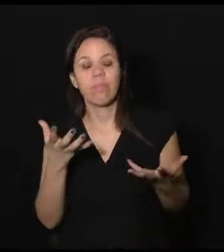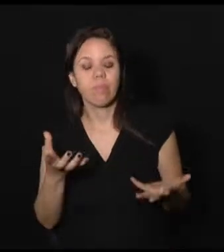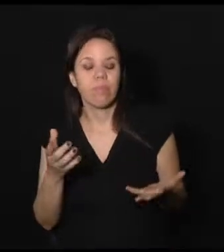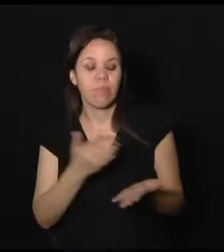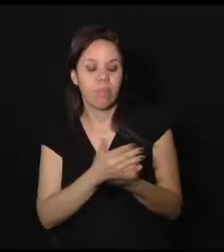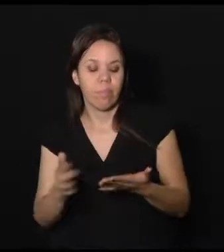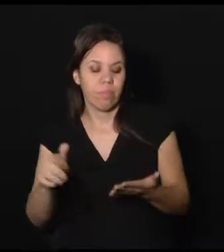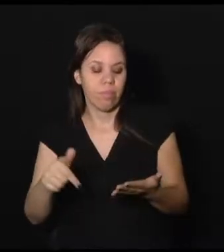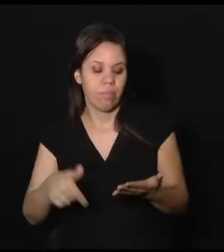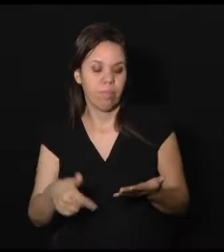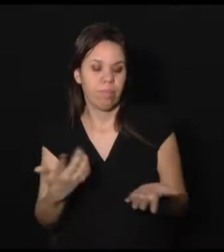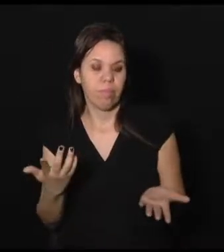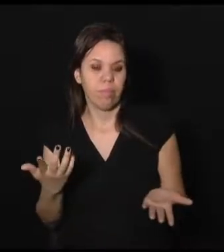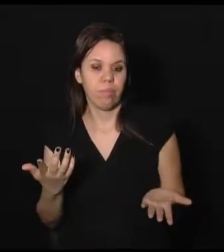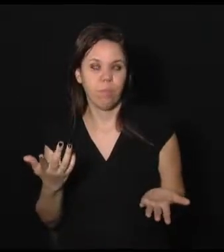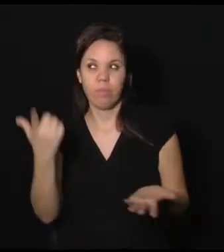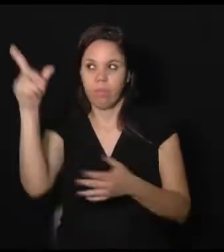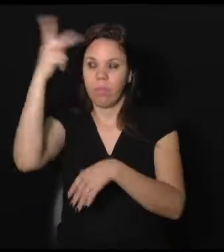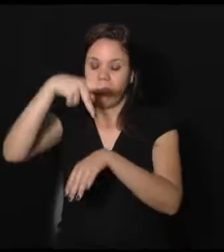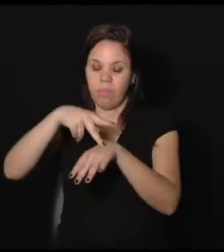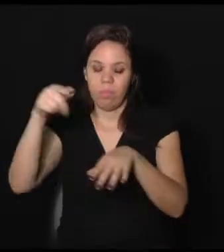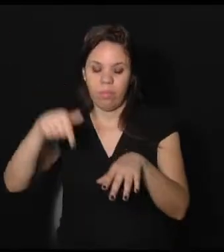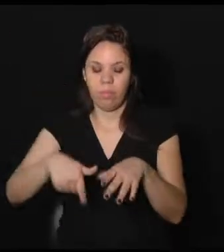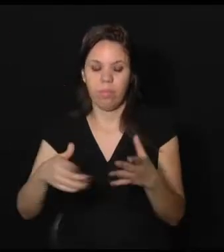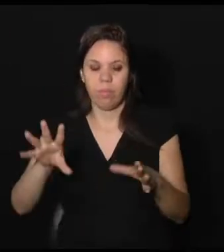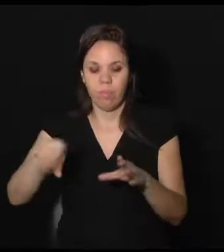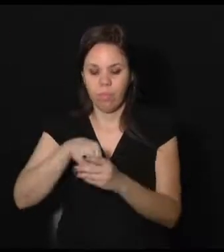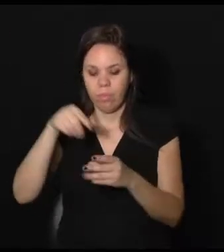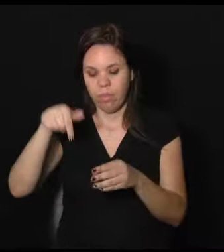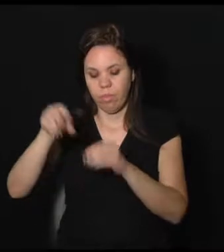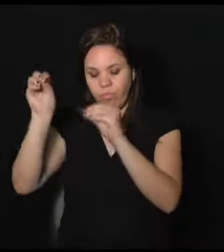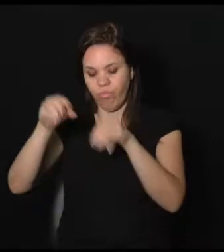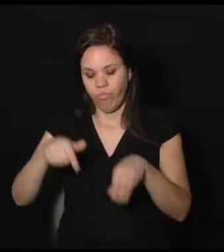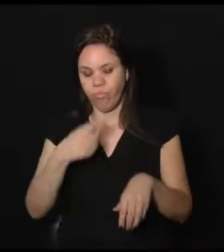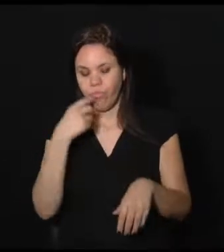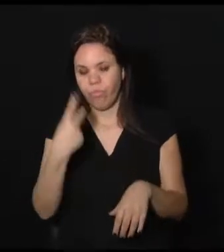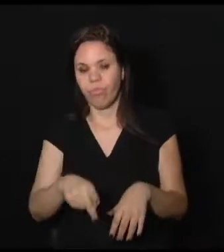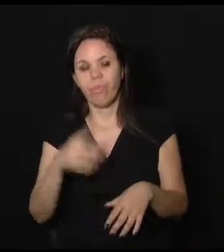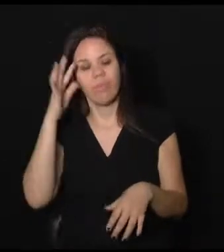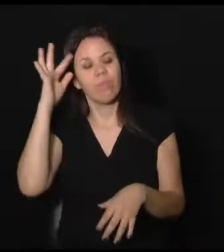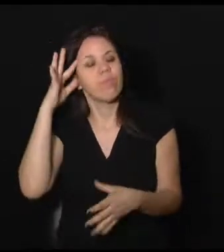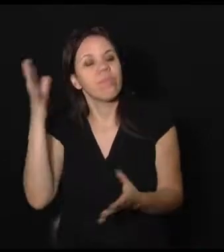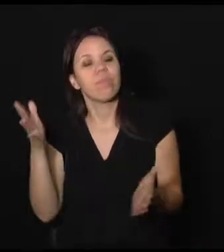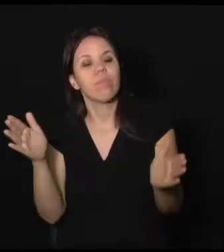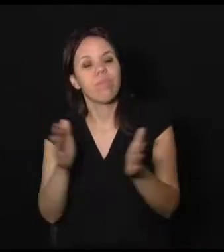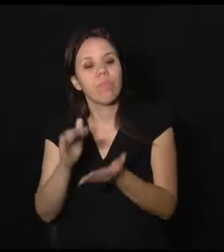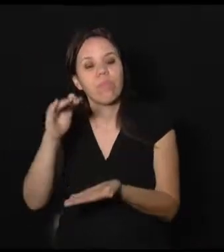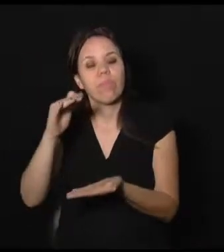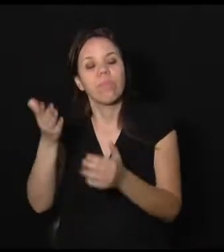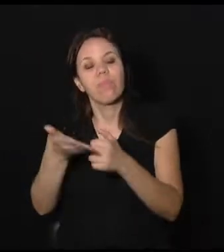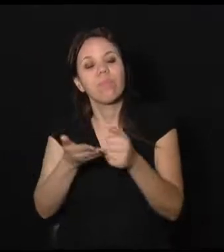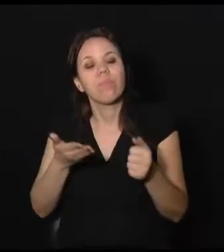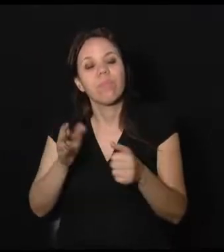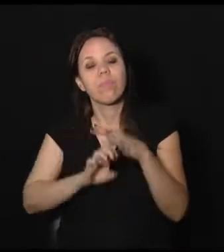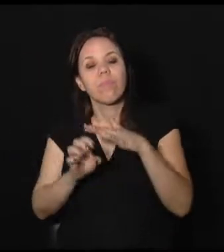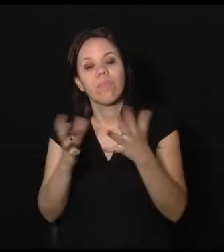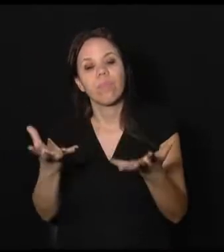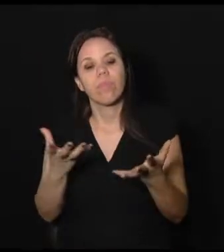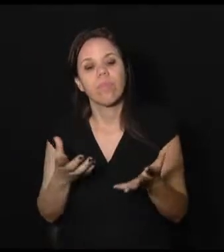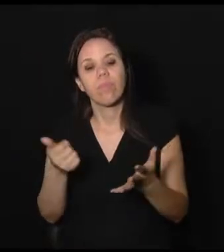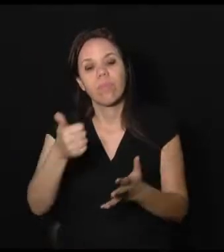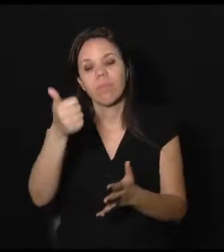suas atividades no comércio exterior, então vamos imaginar pequenas e médias empresas aí no caso, já um primeiro